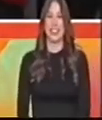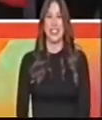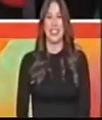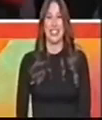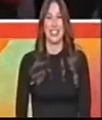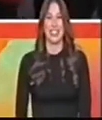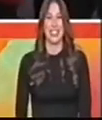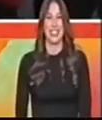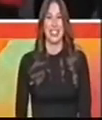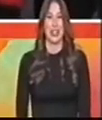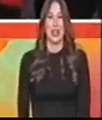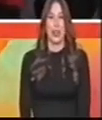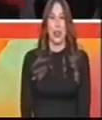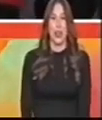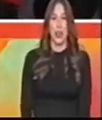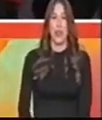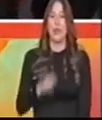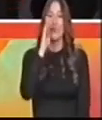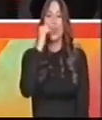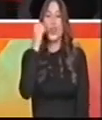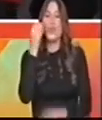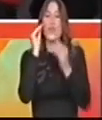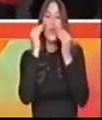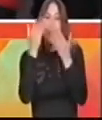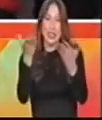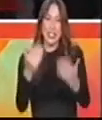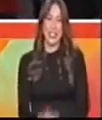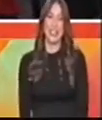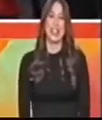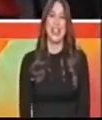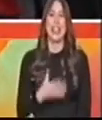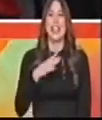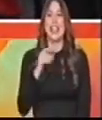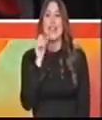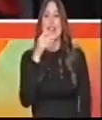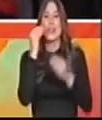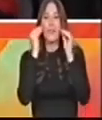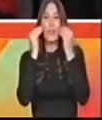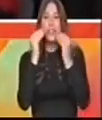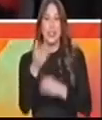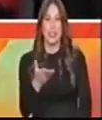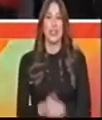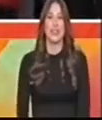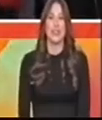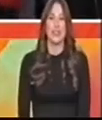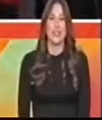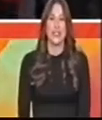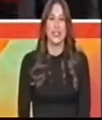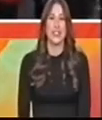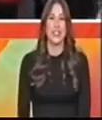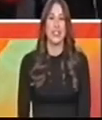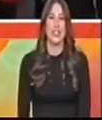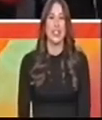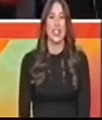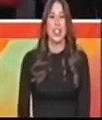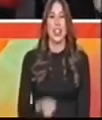Borracho, só vejo um ali. Sónia, um grande beijo. E a Sónia também te queria mandar um beijinho. Um grande beijo para ti. Agora vejo bem. Não, porque eu